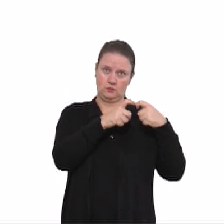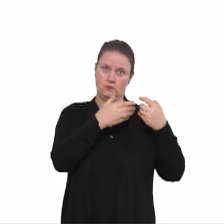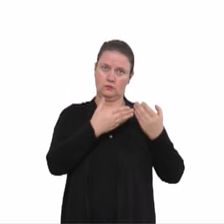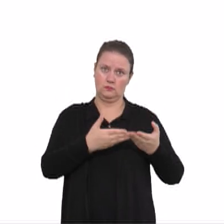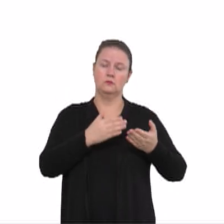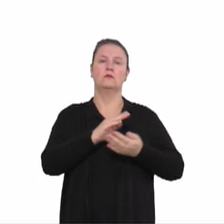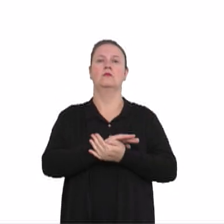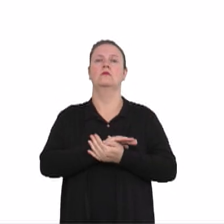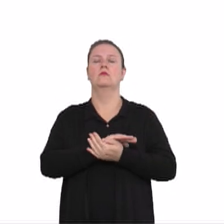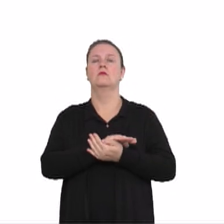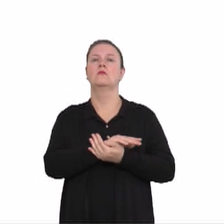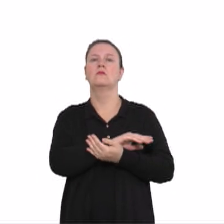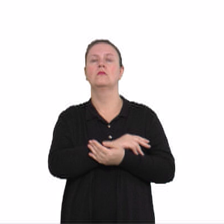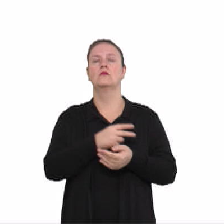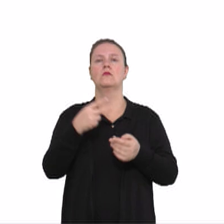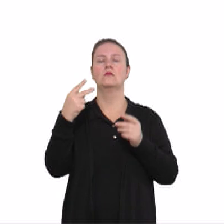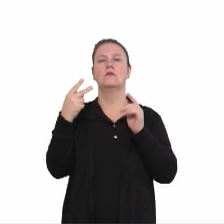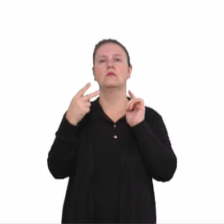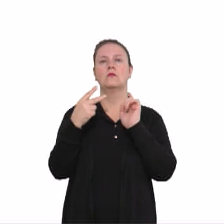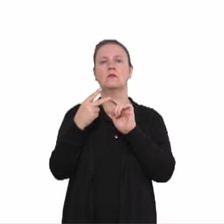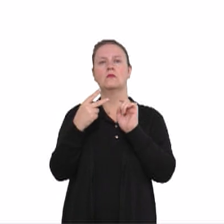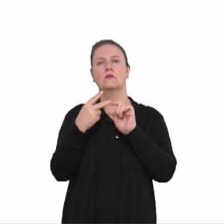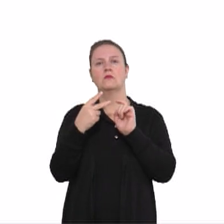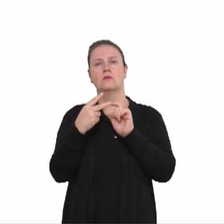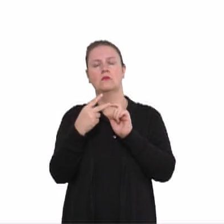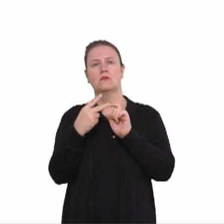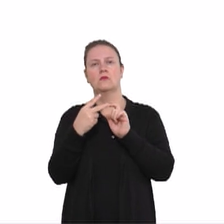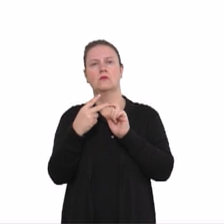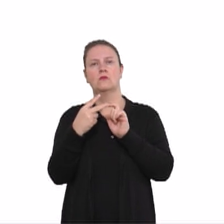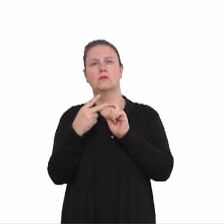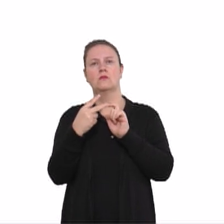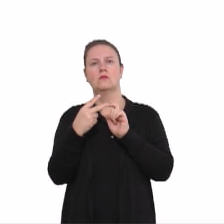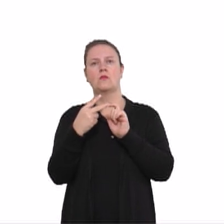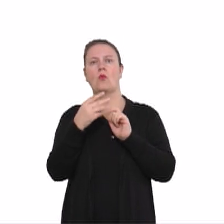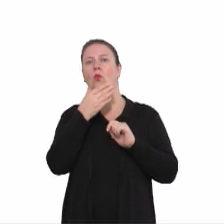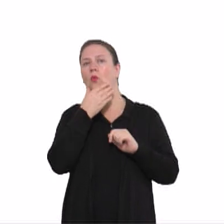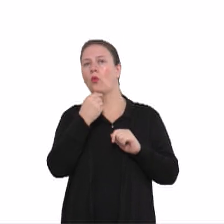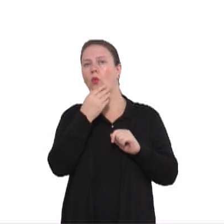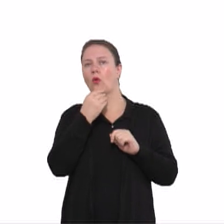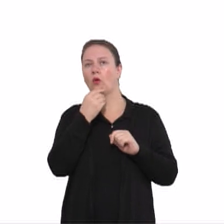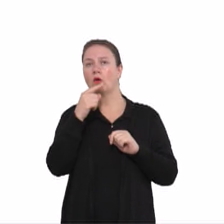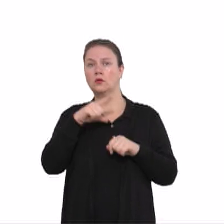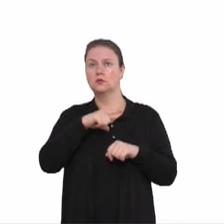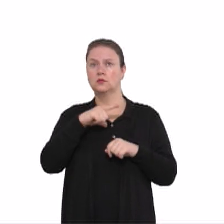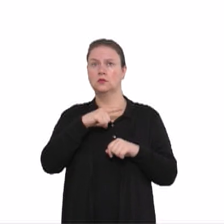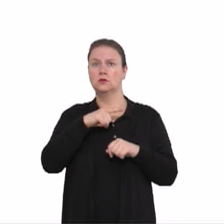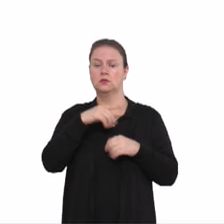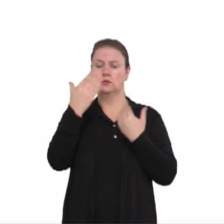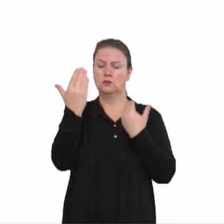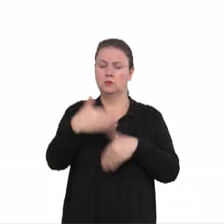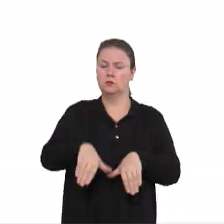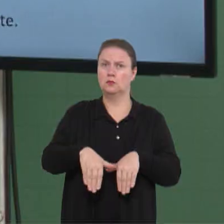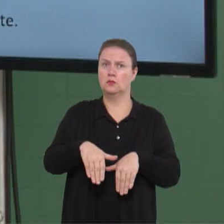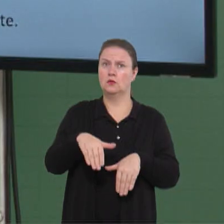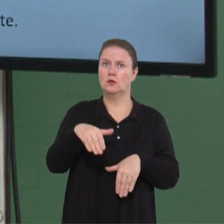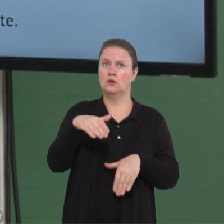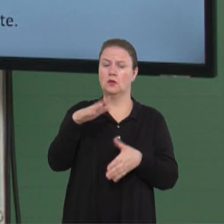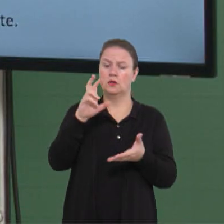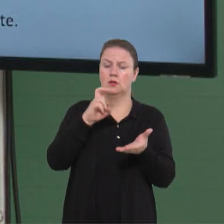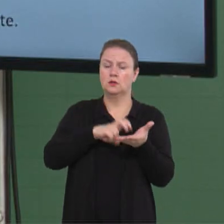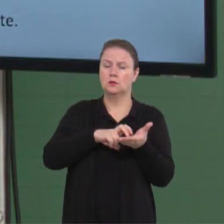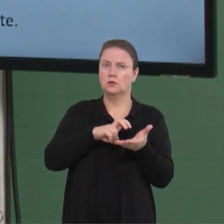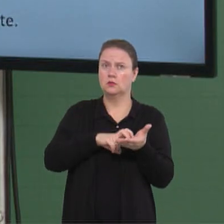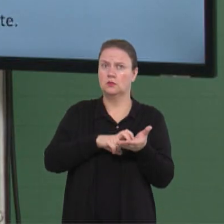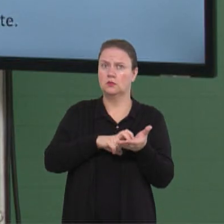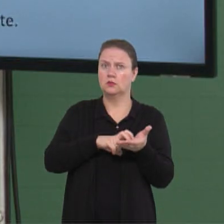has a very difficult test next morning o josh ele tem um teste difícil na manhã seguinte com a